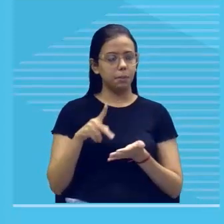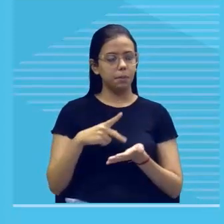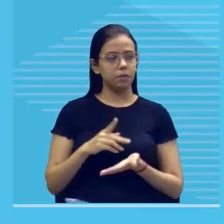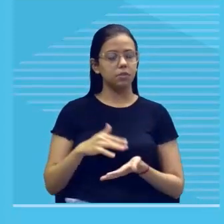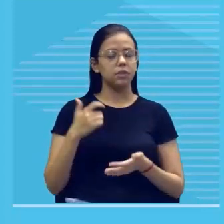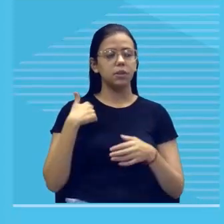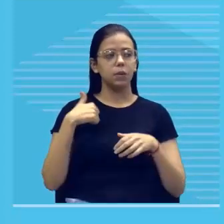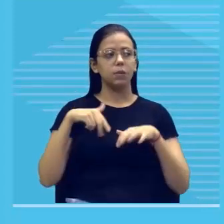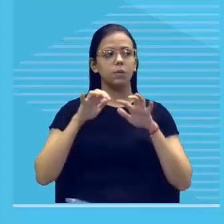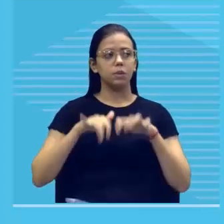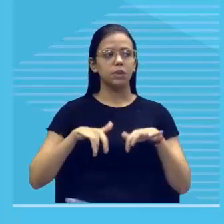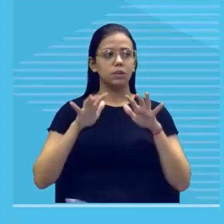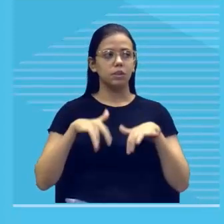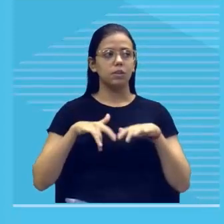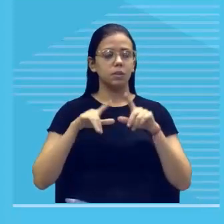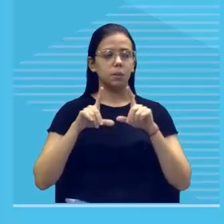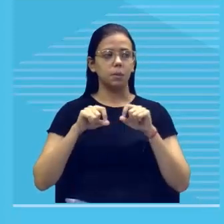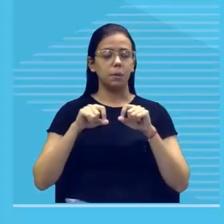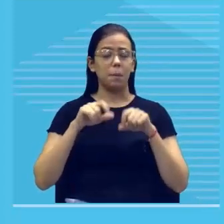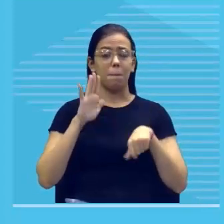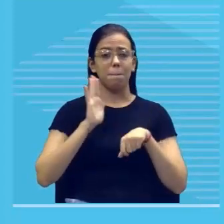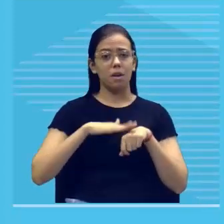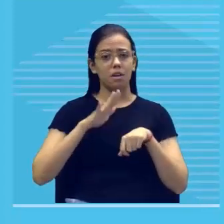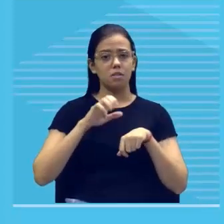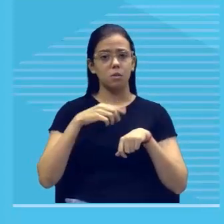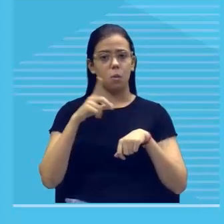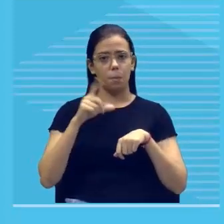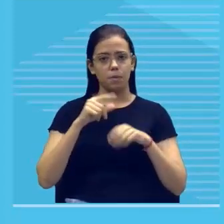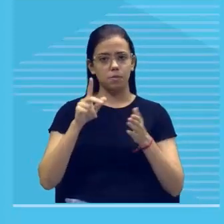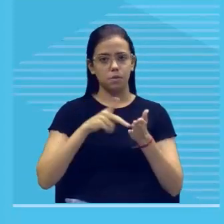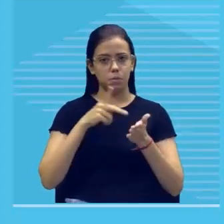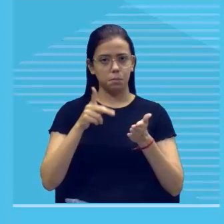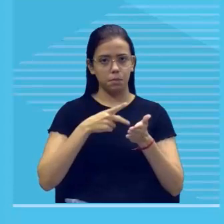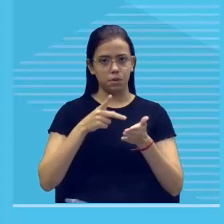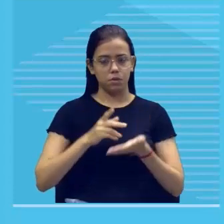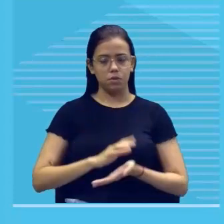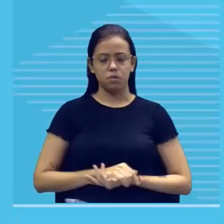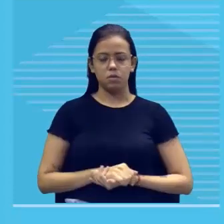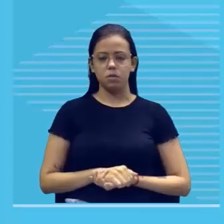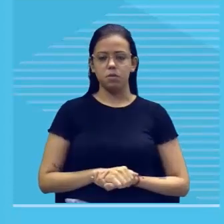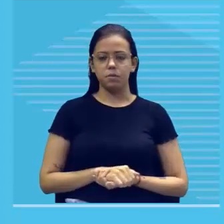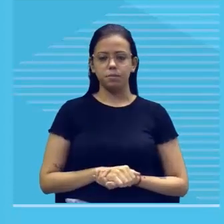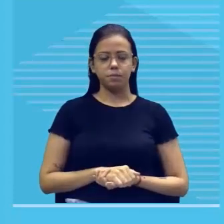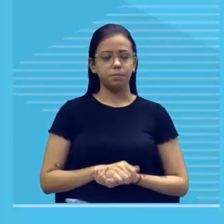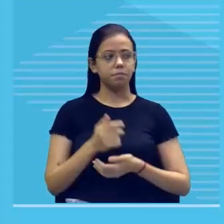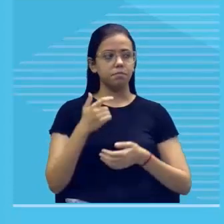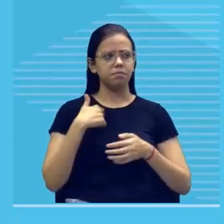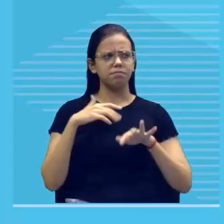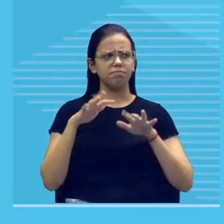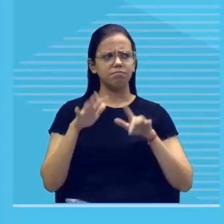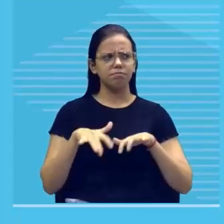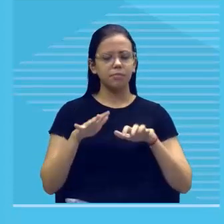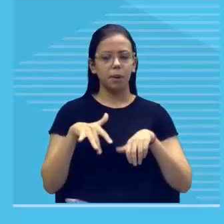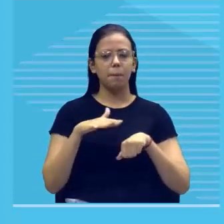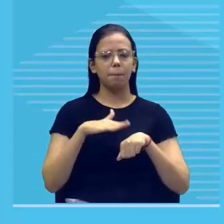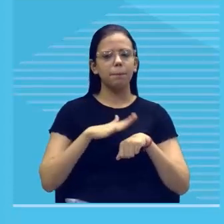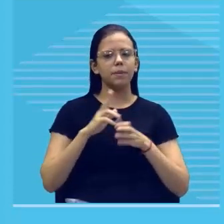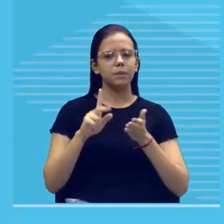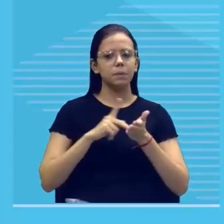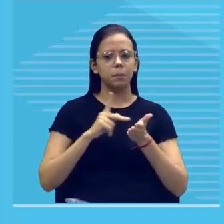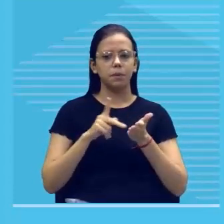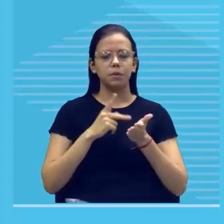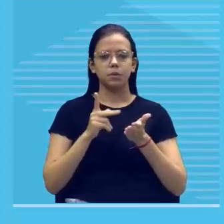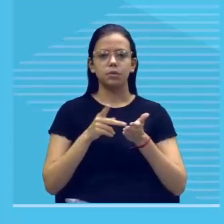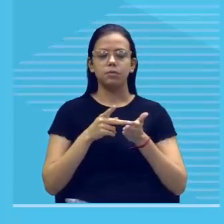eu vou digitalizar mas páginas ou menos páginas eu vou digitalizar mais páginas